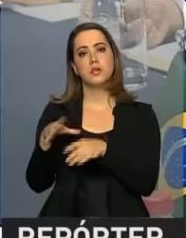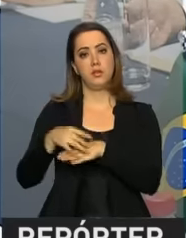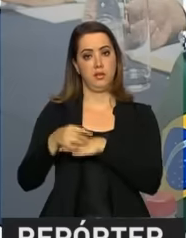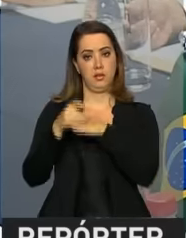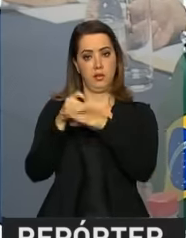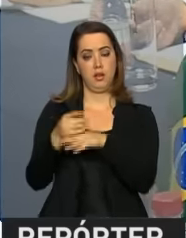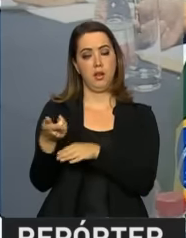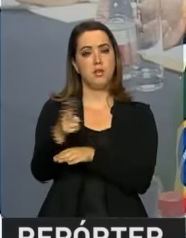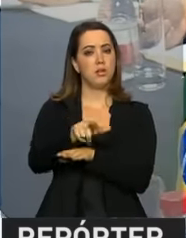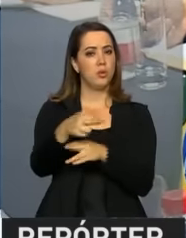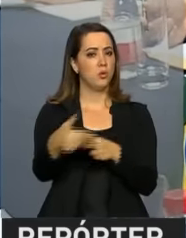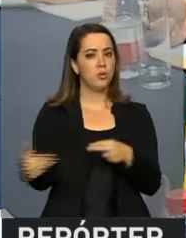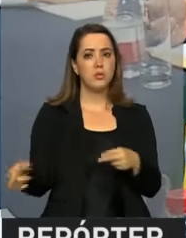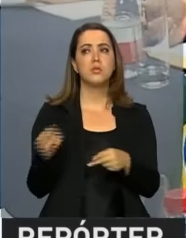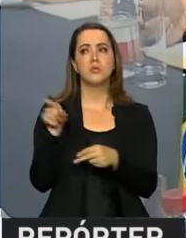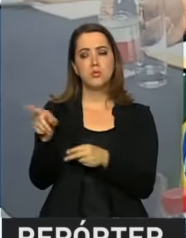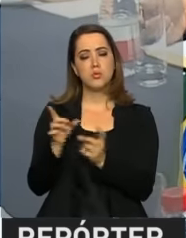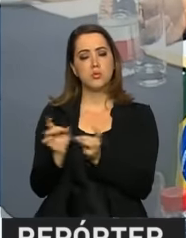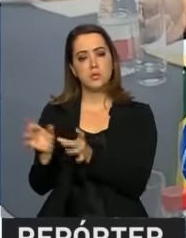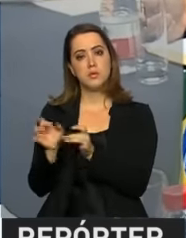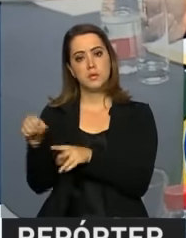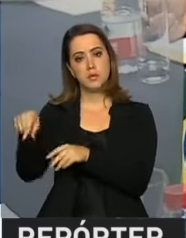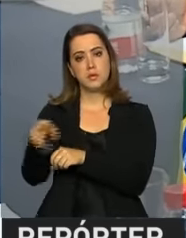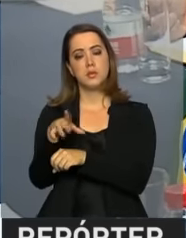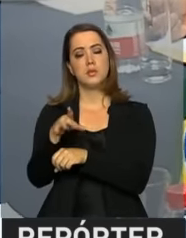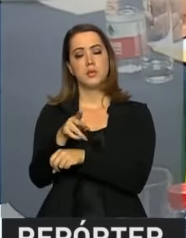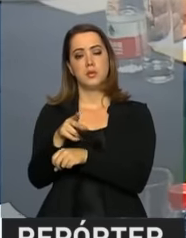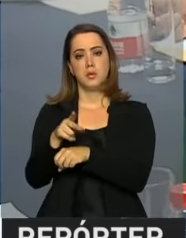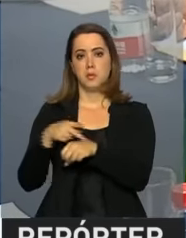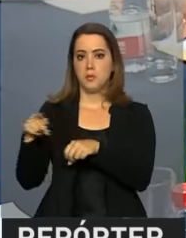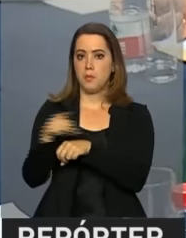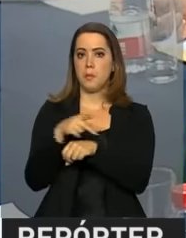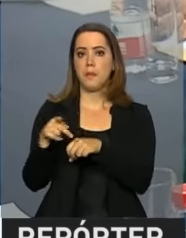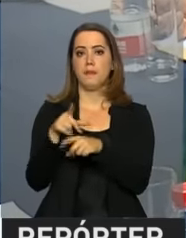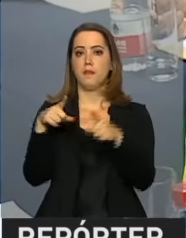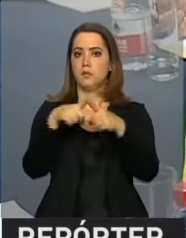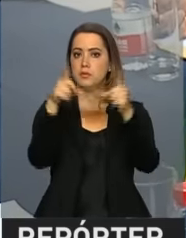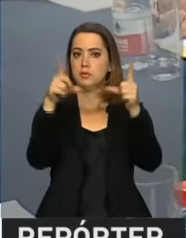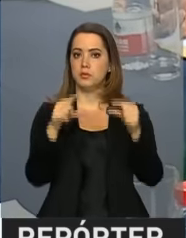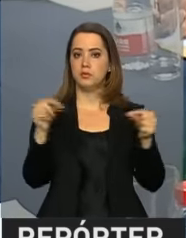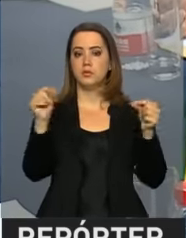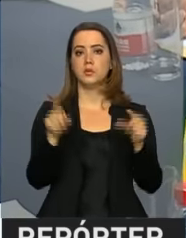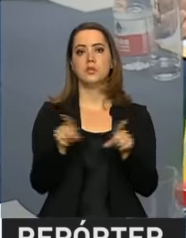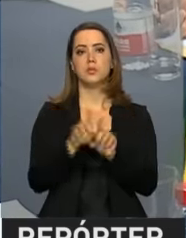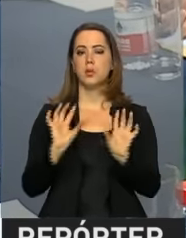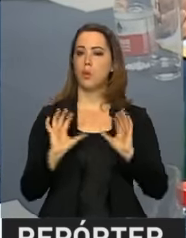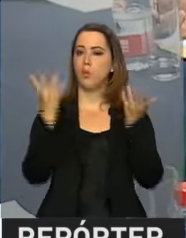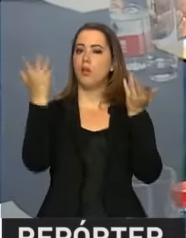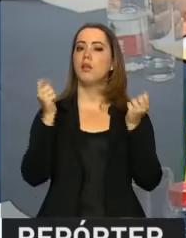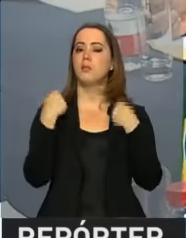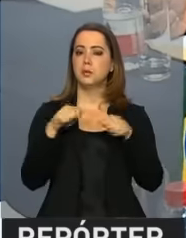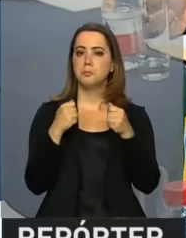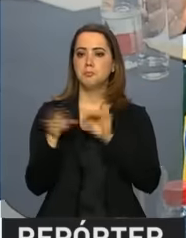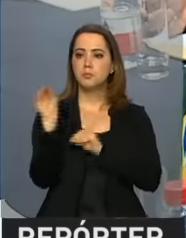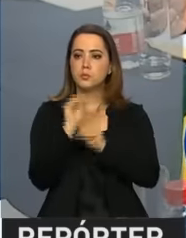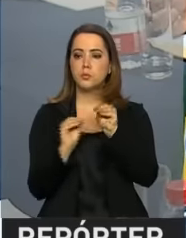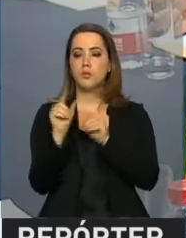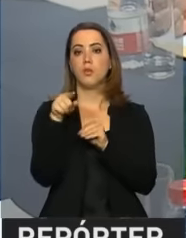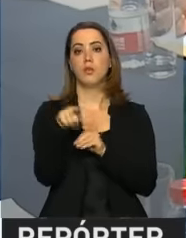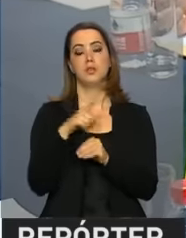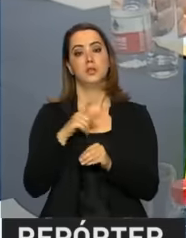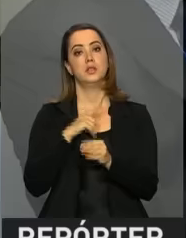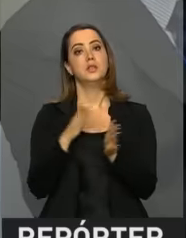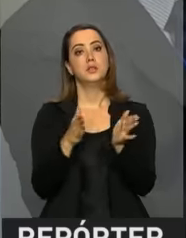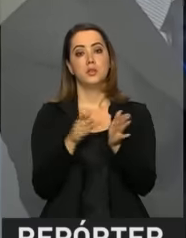asiático e que os países compartilham a mesma preocupação na área climática. Shinzo Abe cumprimentou o Brasil pelo sucesso dos